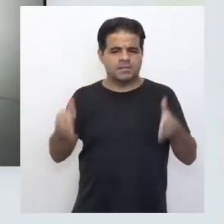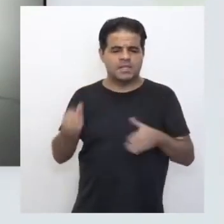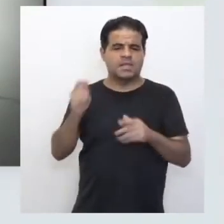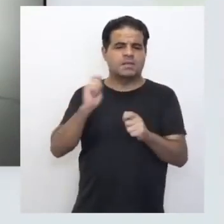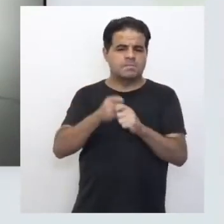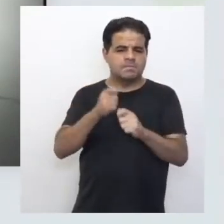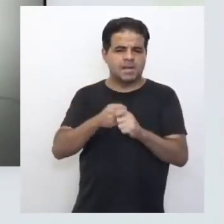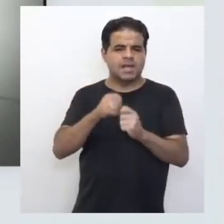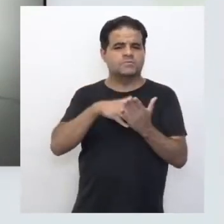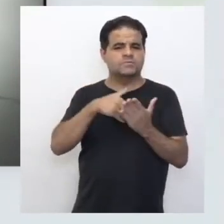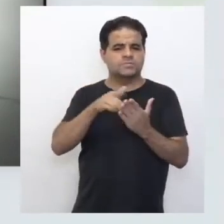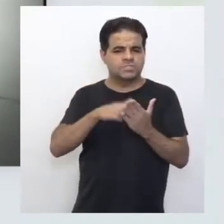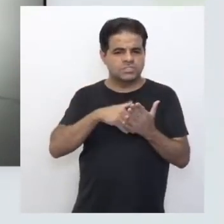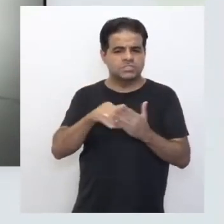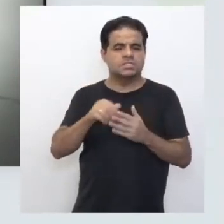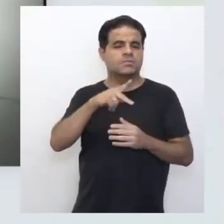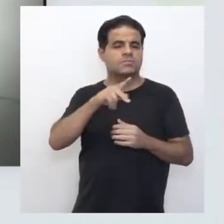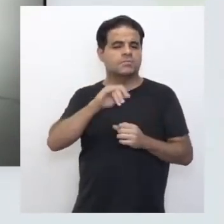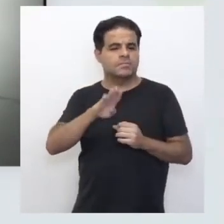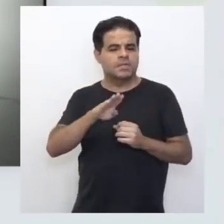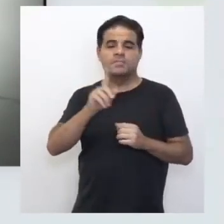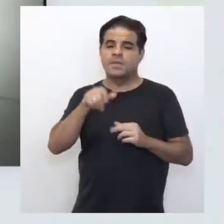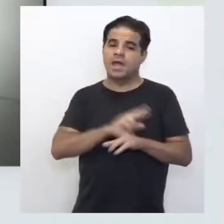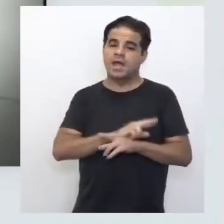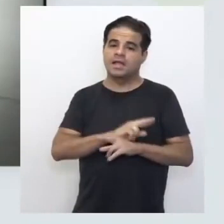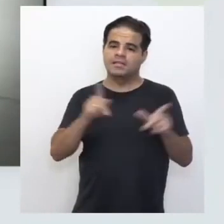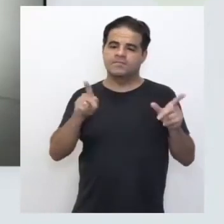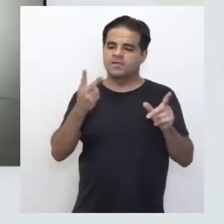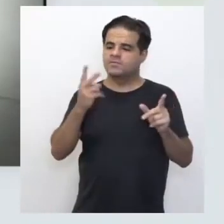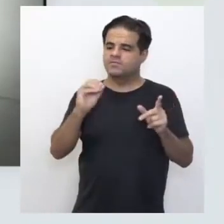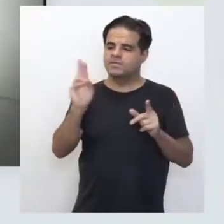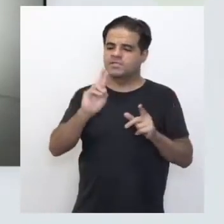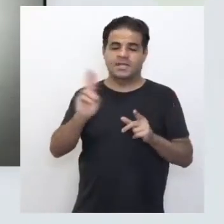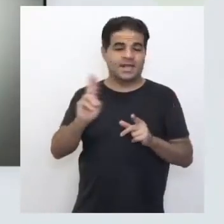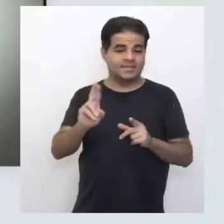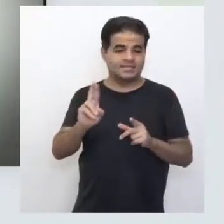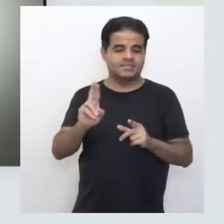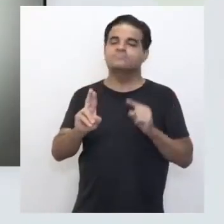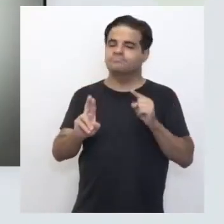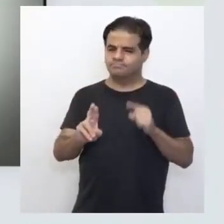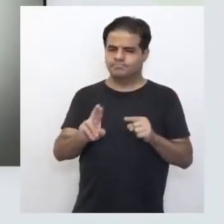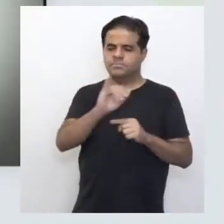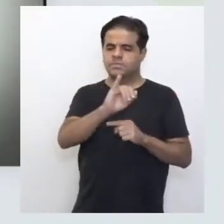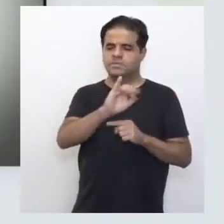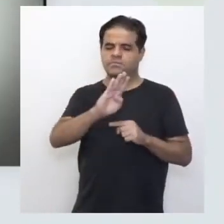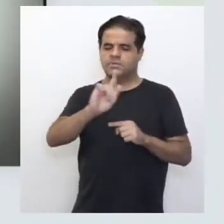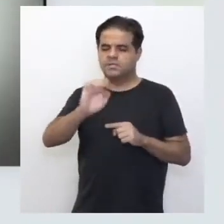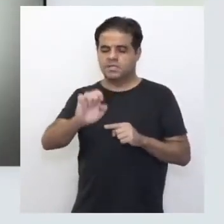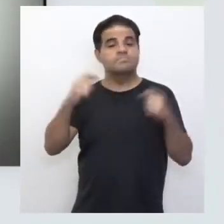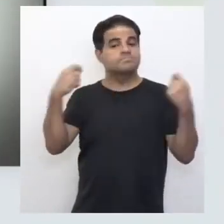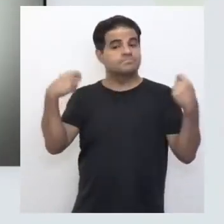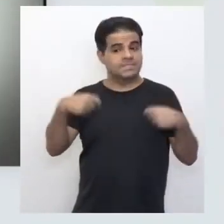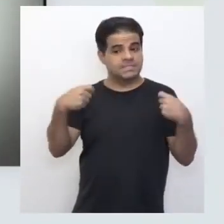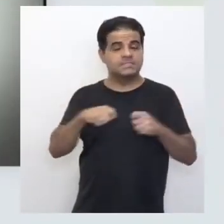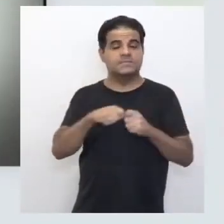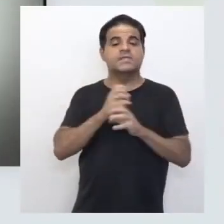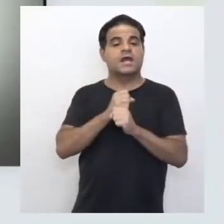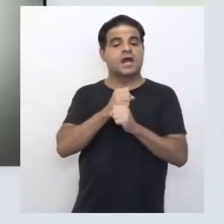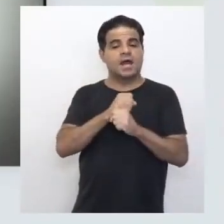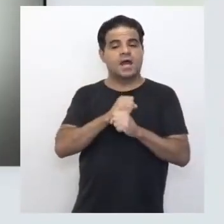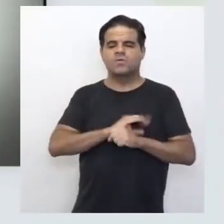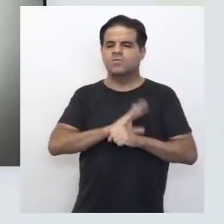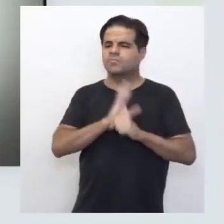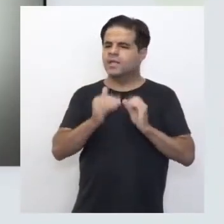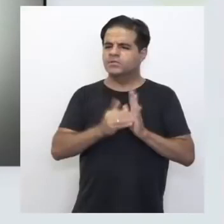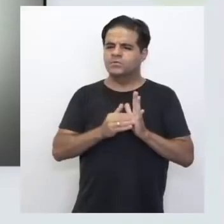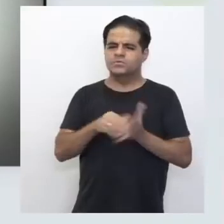e tinta, o PIB é a diferença, ou seja, R$20. E o IBGE precisa fazer esses cálculos para todos